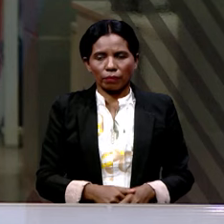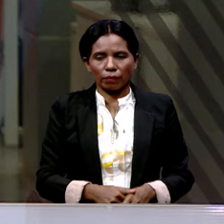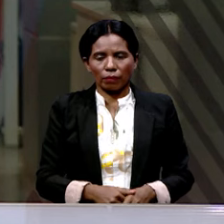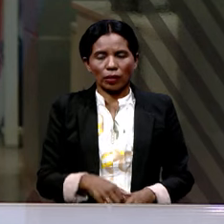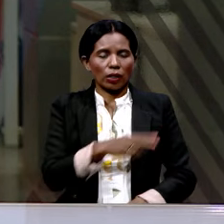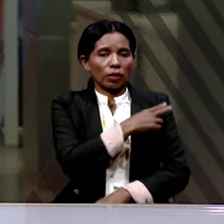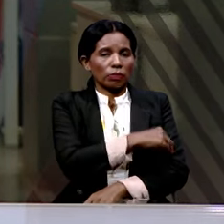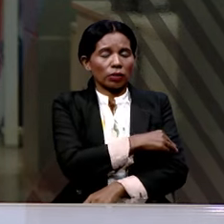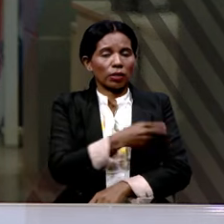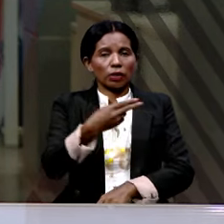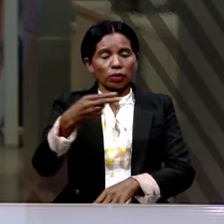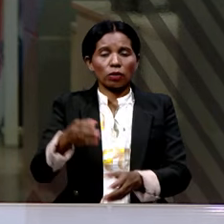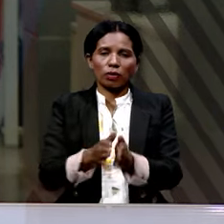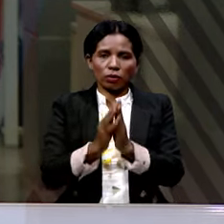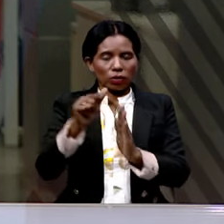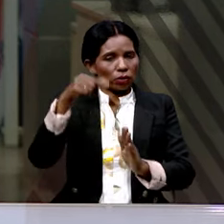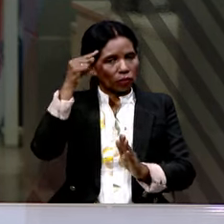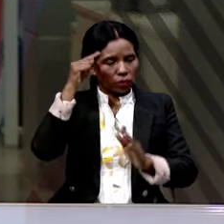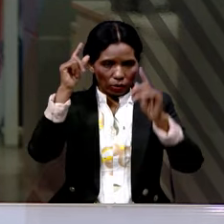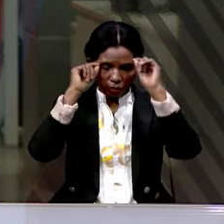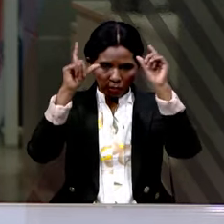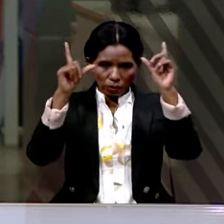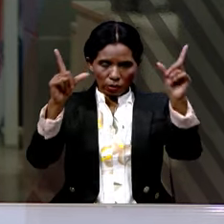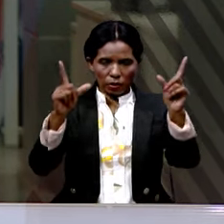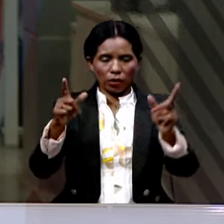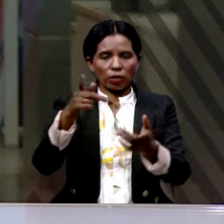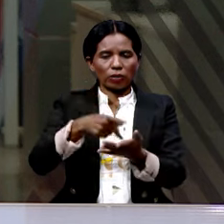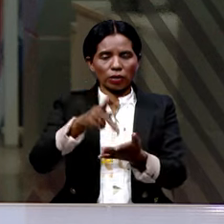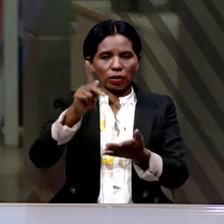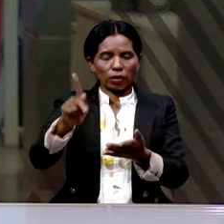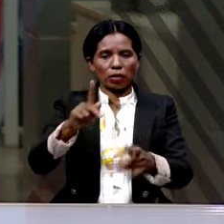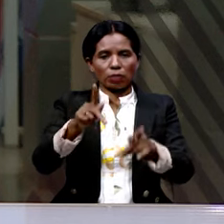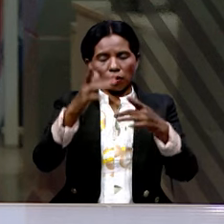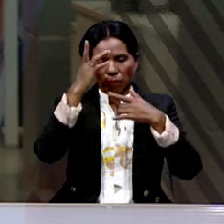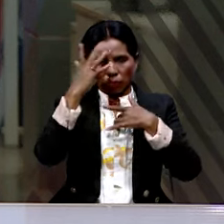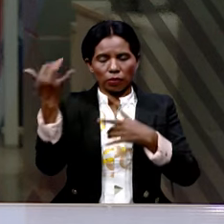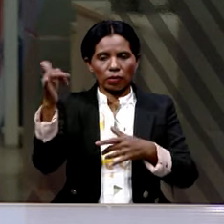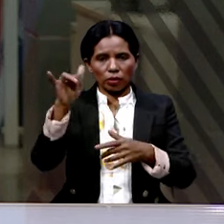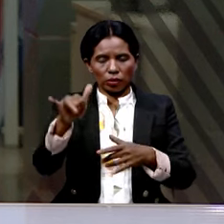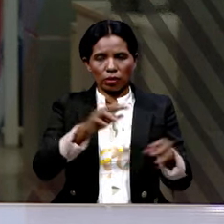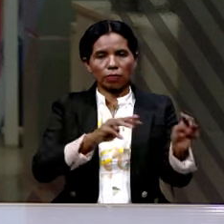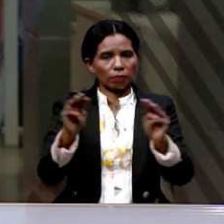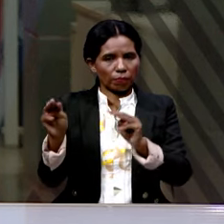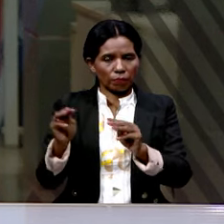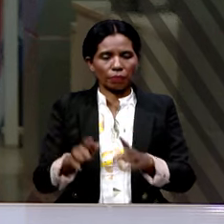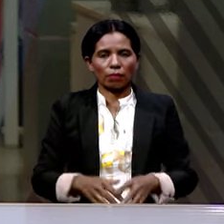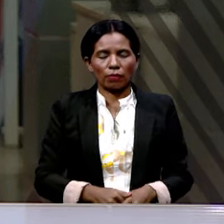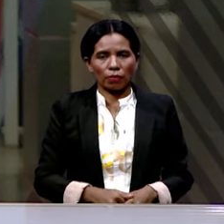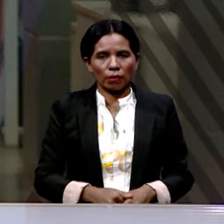Hospital Indonesia exige o governo Timor-Leste atual pagamento para paciente e transferência será.